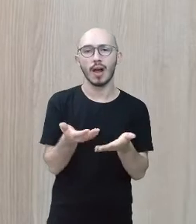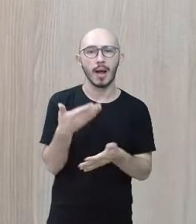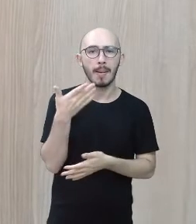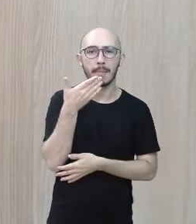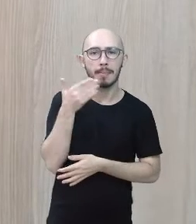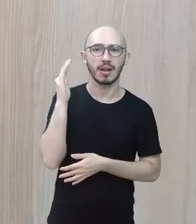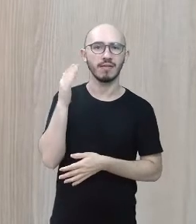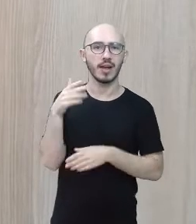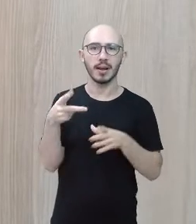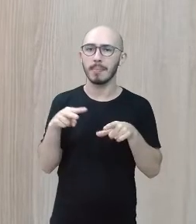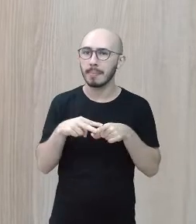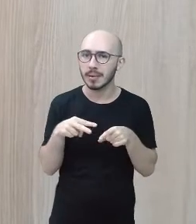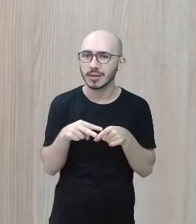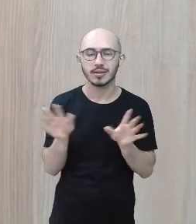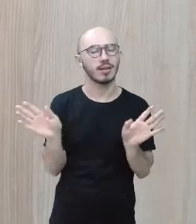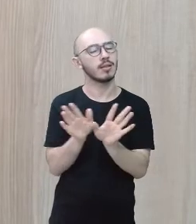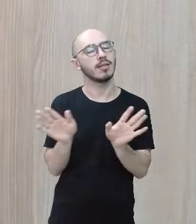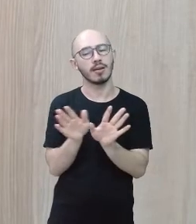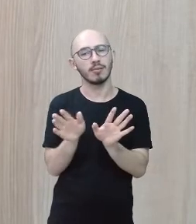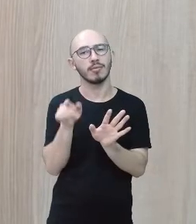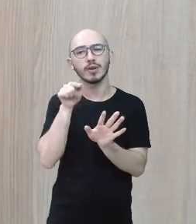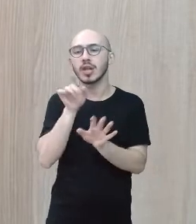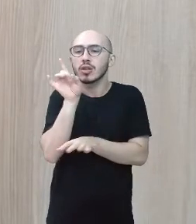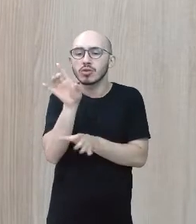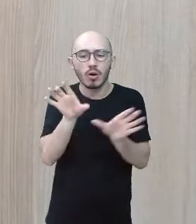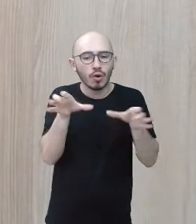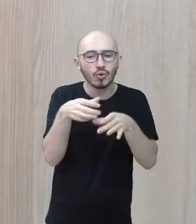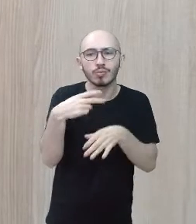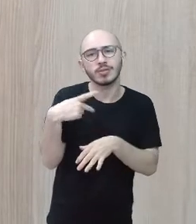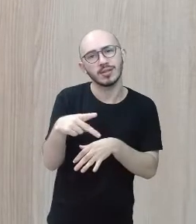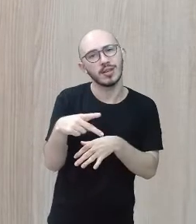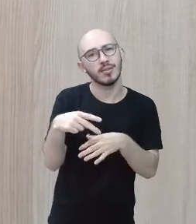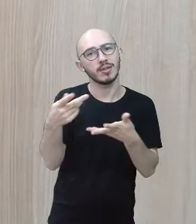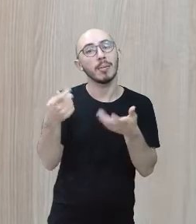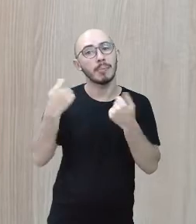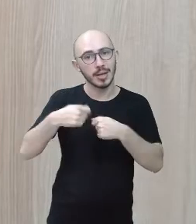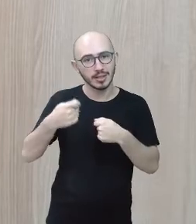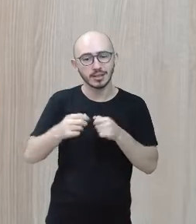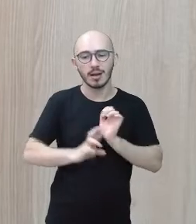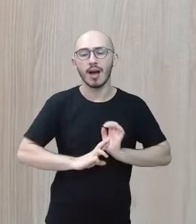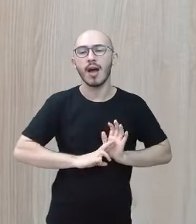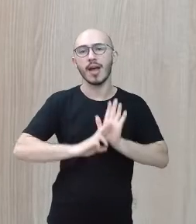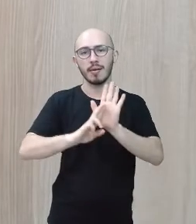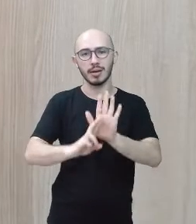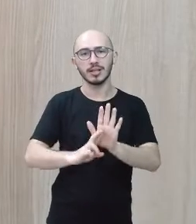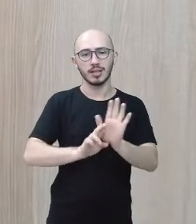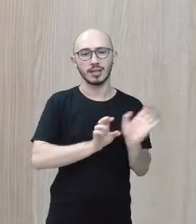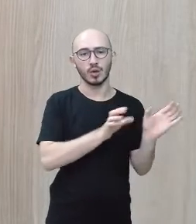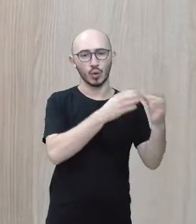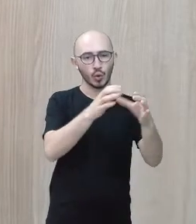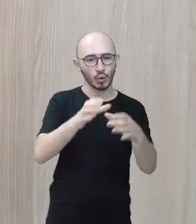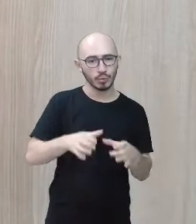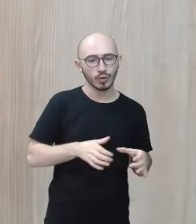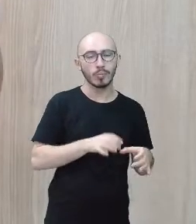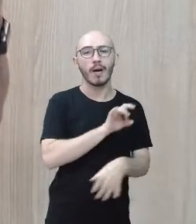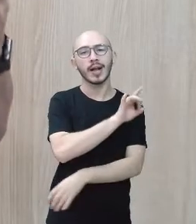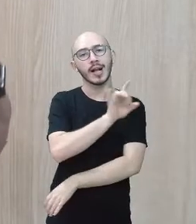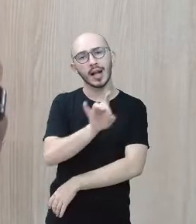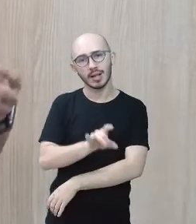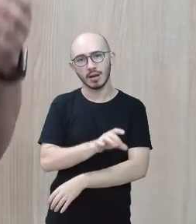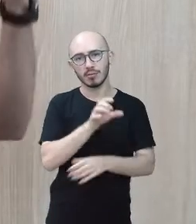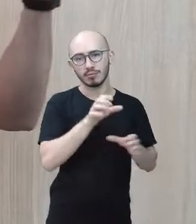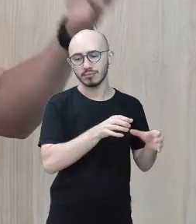pizza. Não, você não pesquisou todo mundo da escola, você pesquisou somente o pessoal da sua sala. Então, você precisa pegar uma